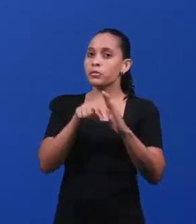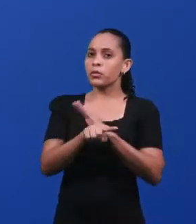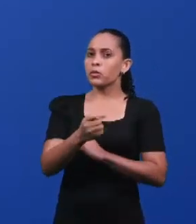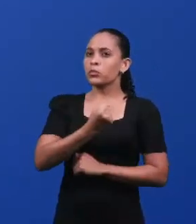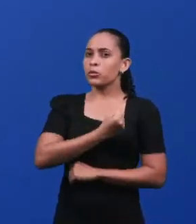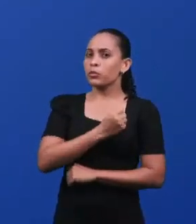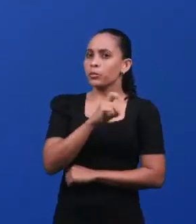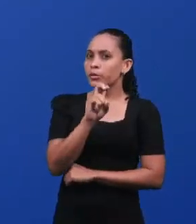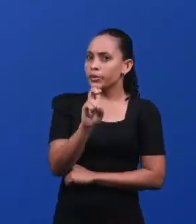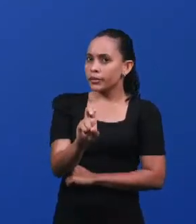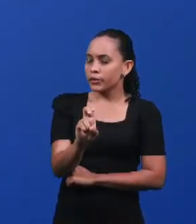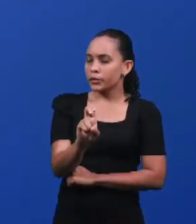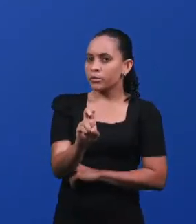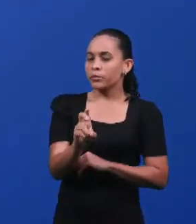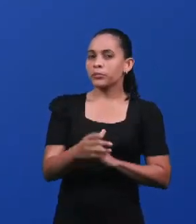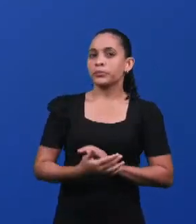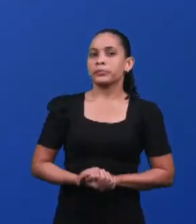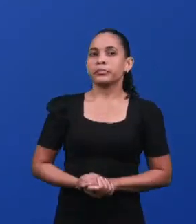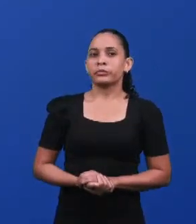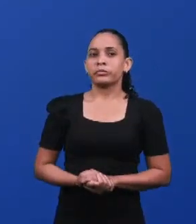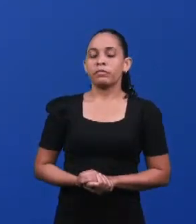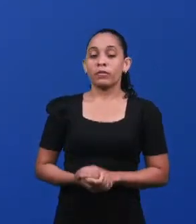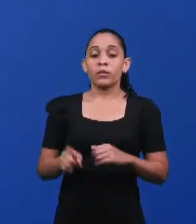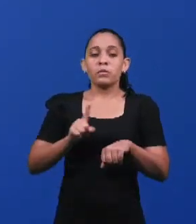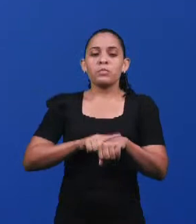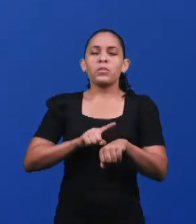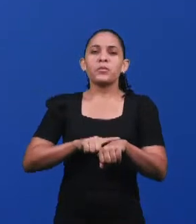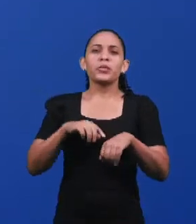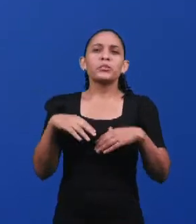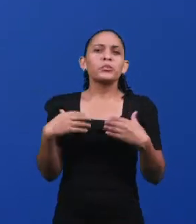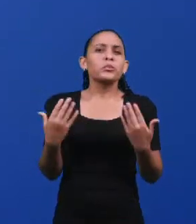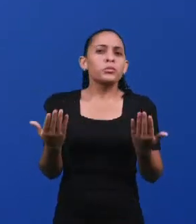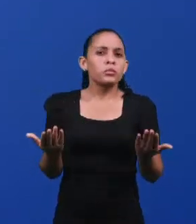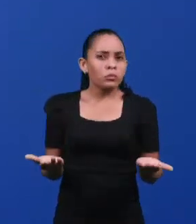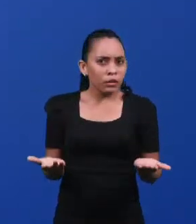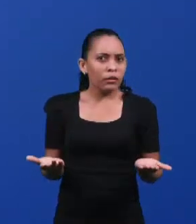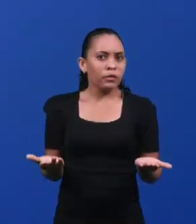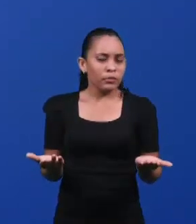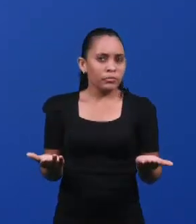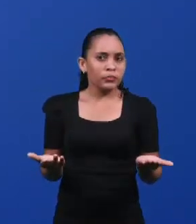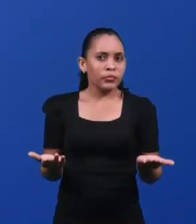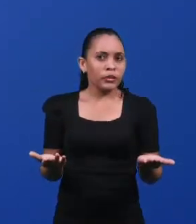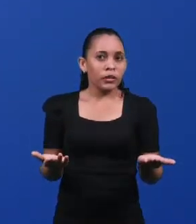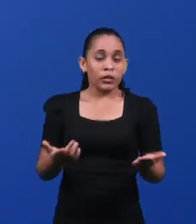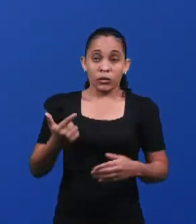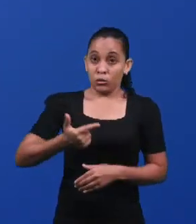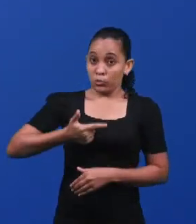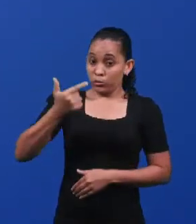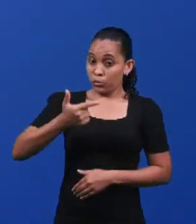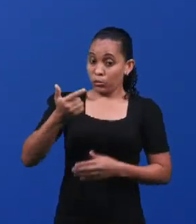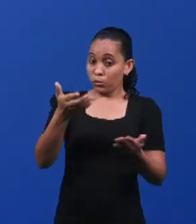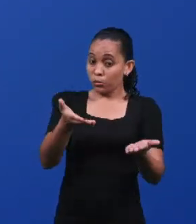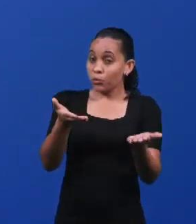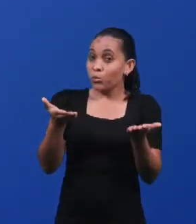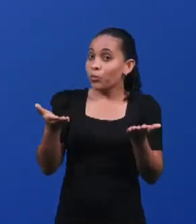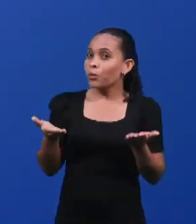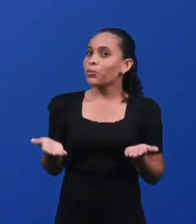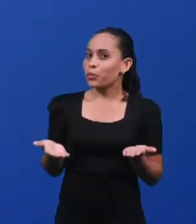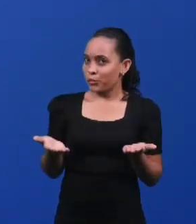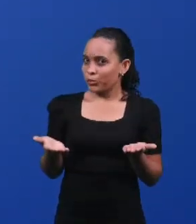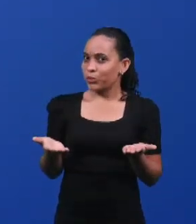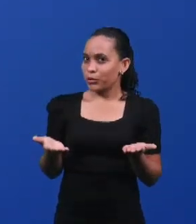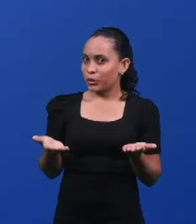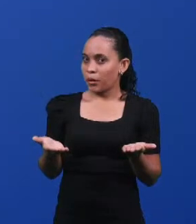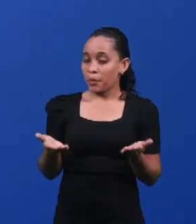5, que diz: para qual momento ou para qual tempo que o segundo convite foi feito?